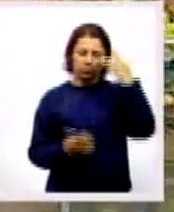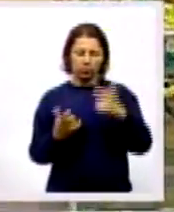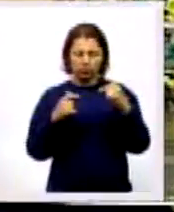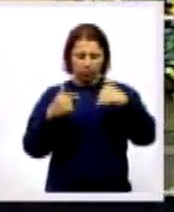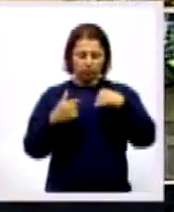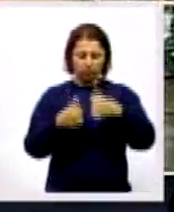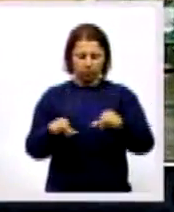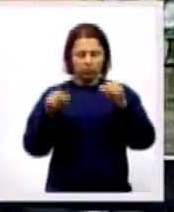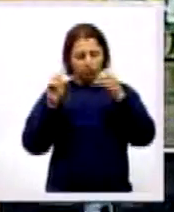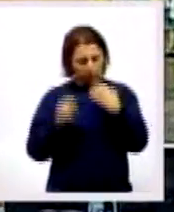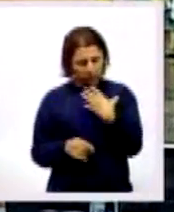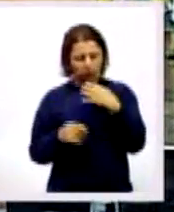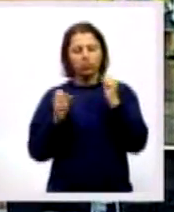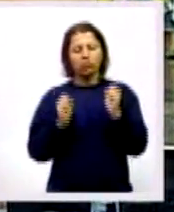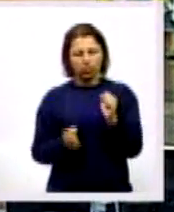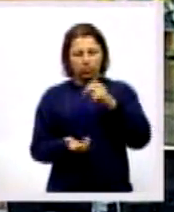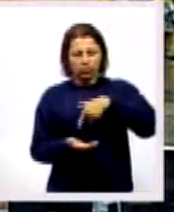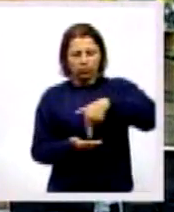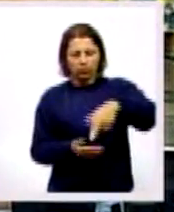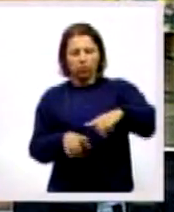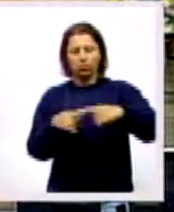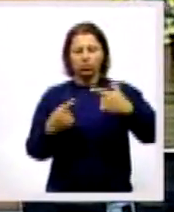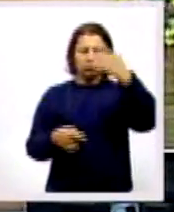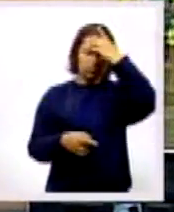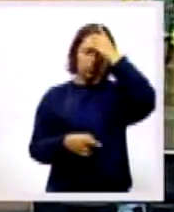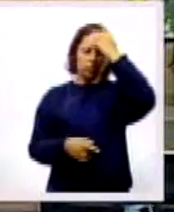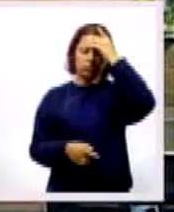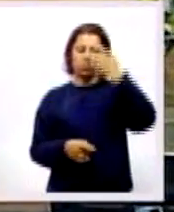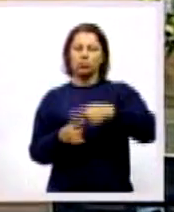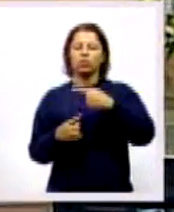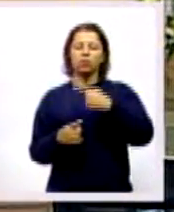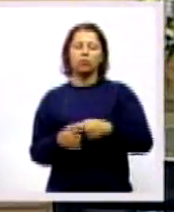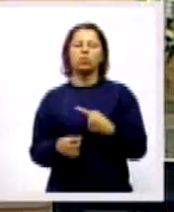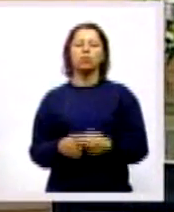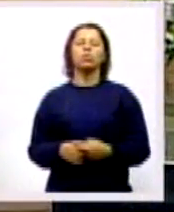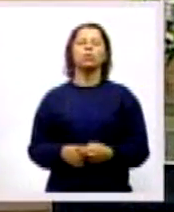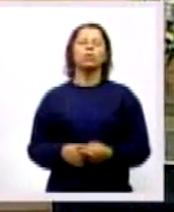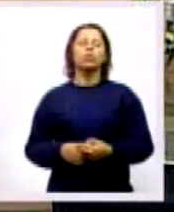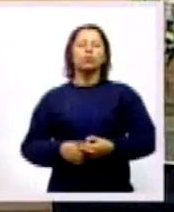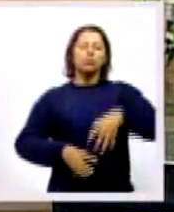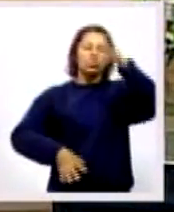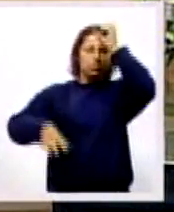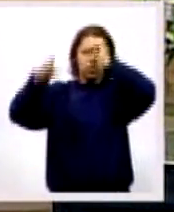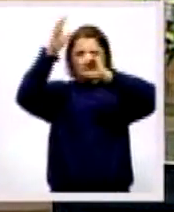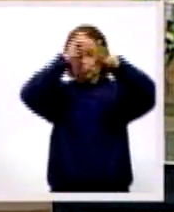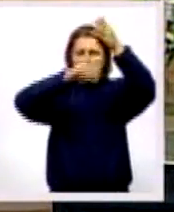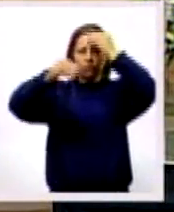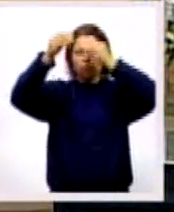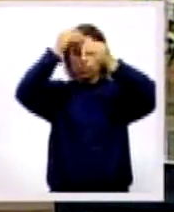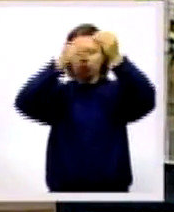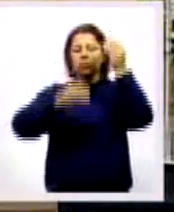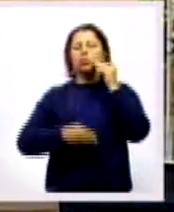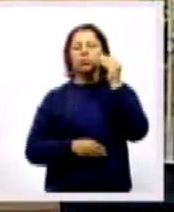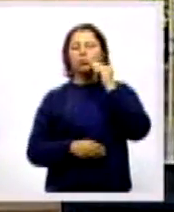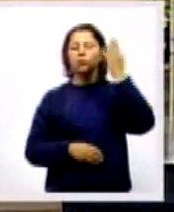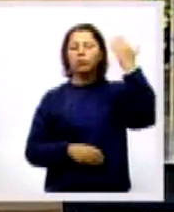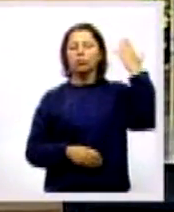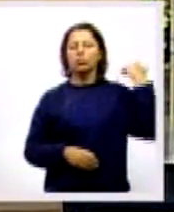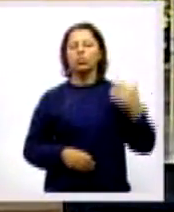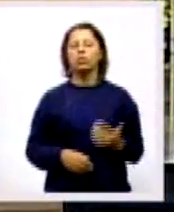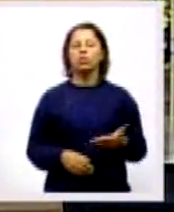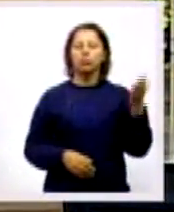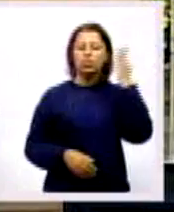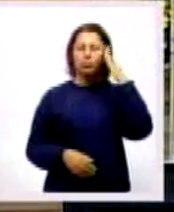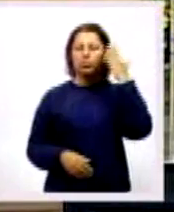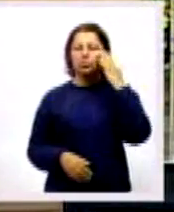é consciente em mim. Eu ajuntei uma série de informações, de experiências passadas neste palco, e